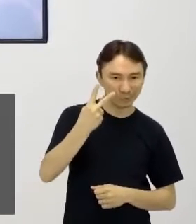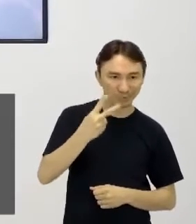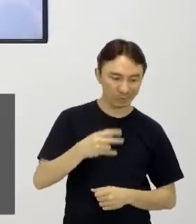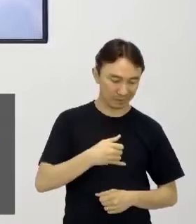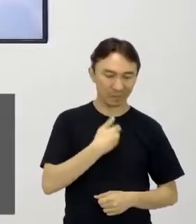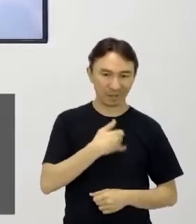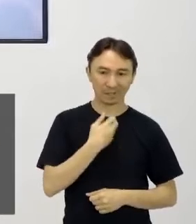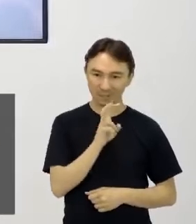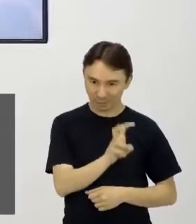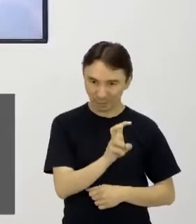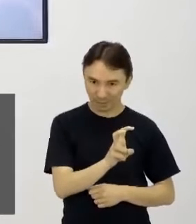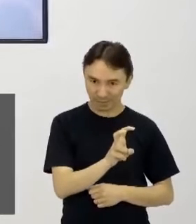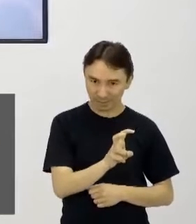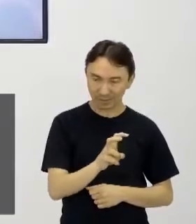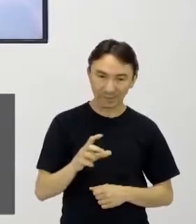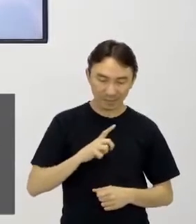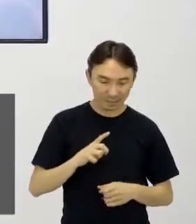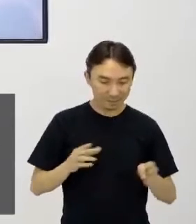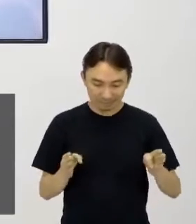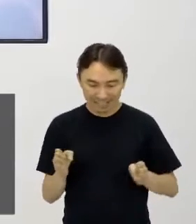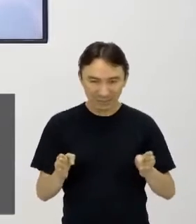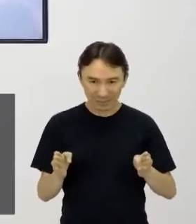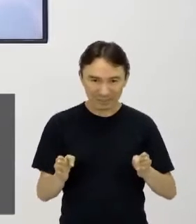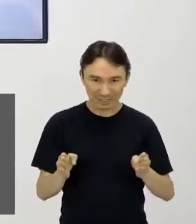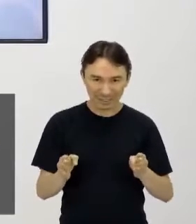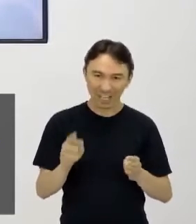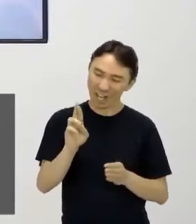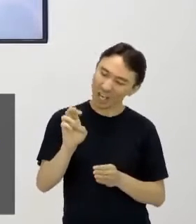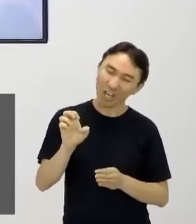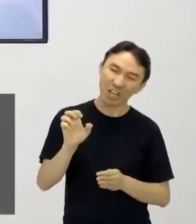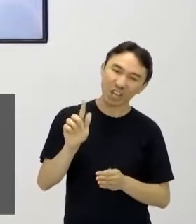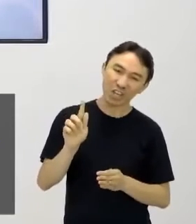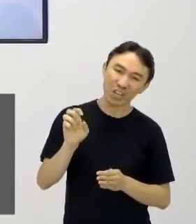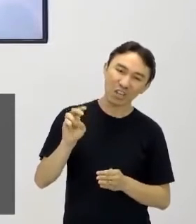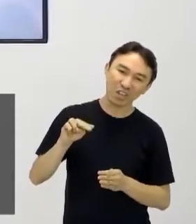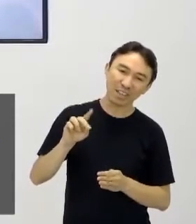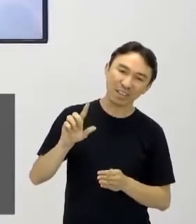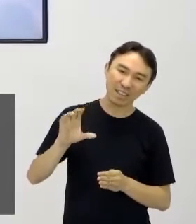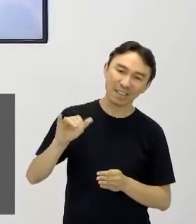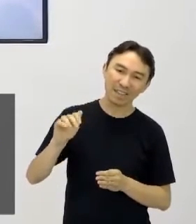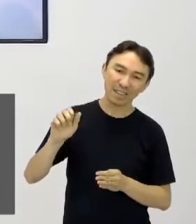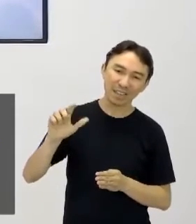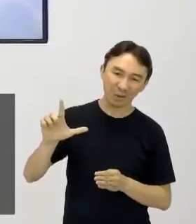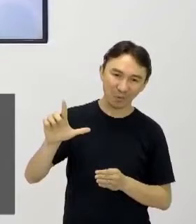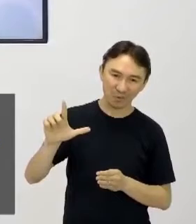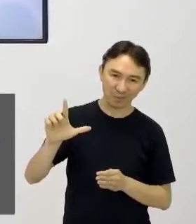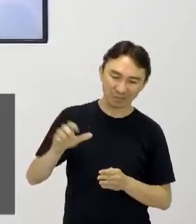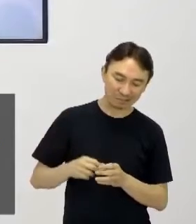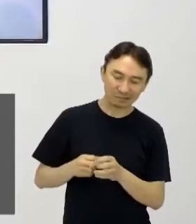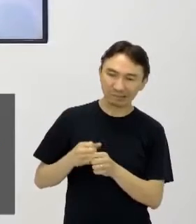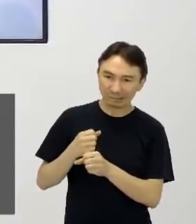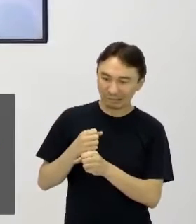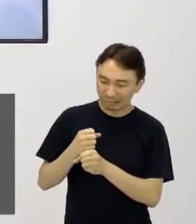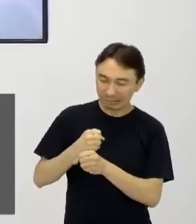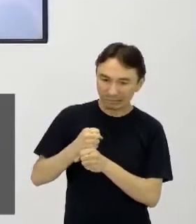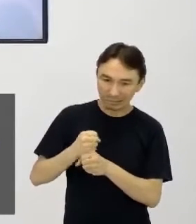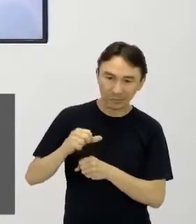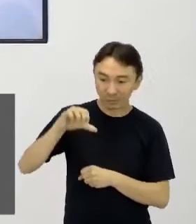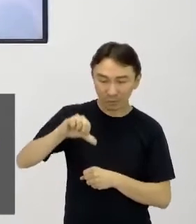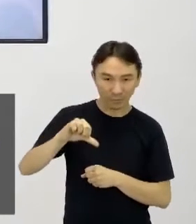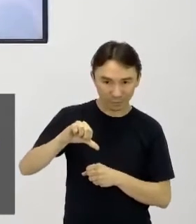dura 9 anos. O que é o período regencial? É esse período que o Brasil ele